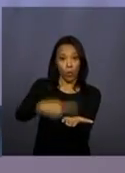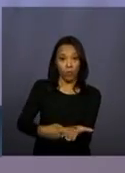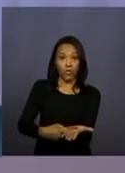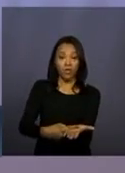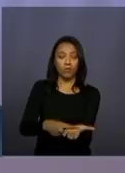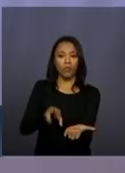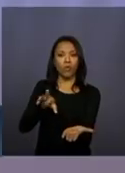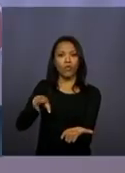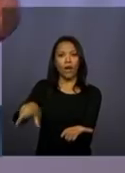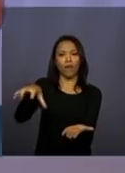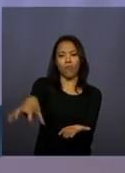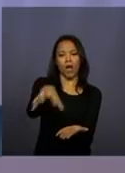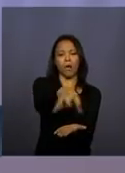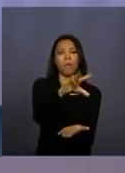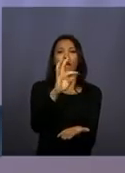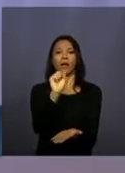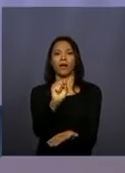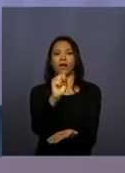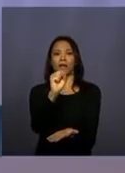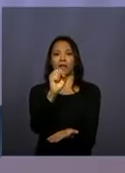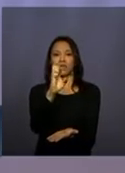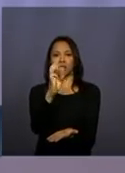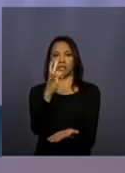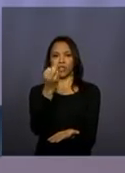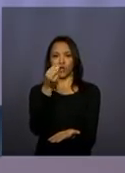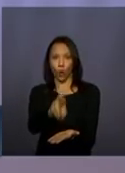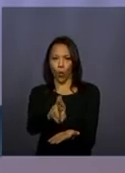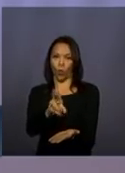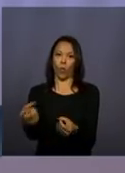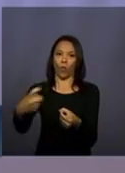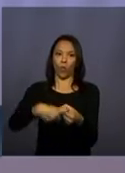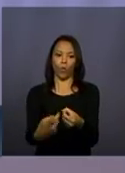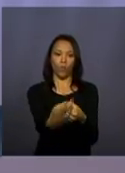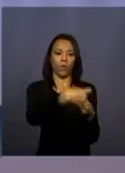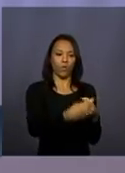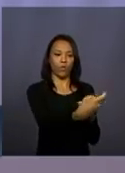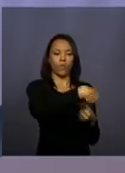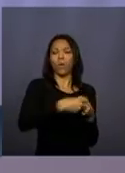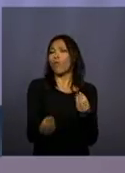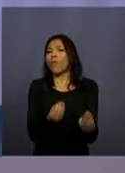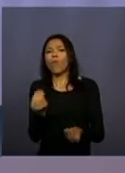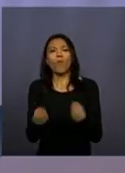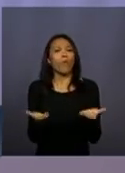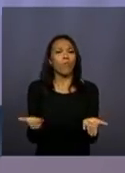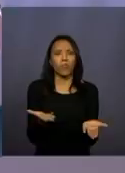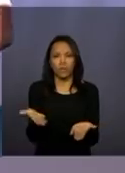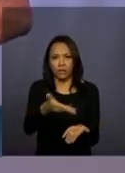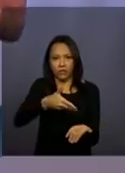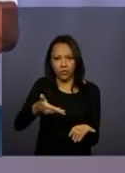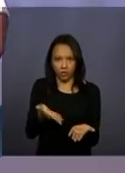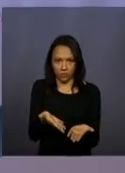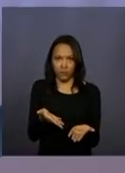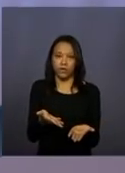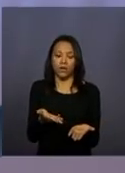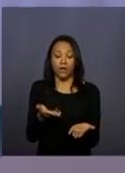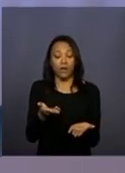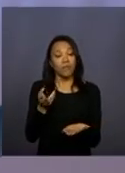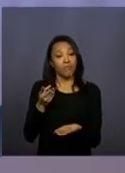de fato, que o governo tome uma decisão com relacionado ao acordo setorial.